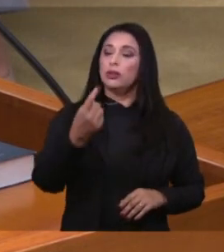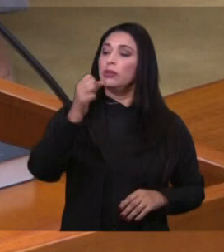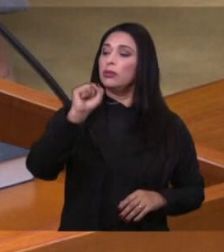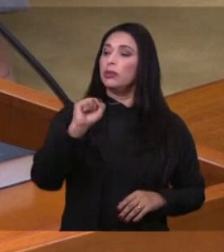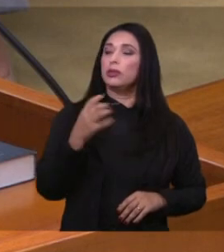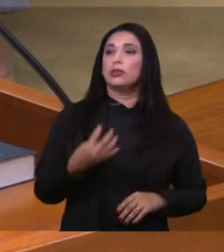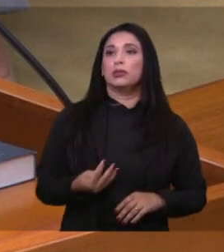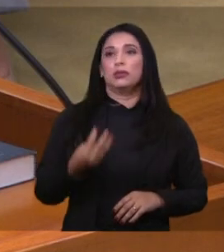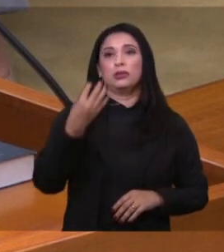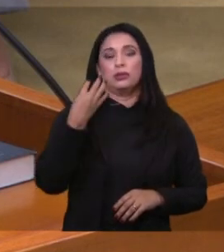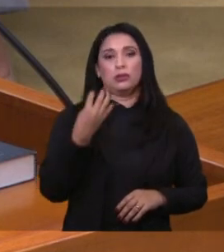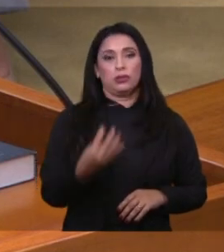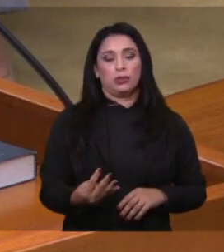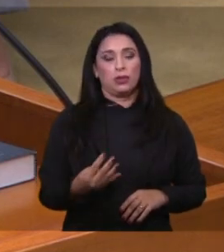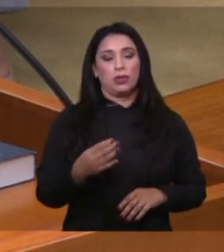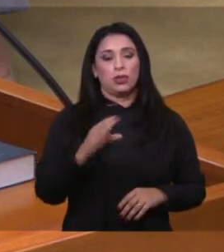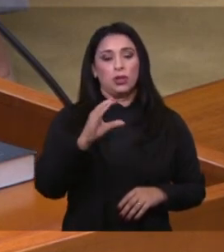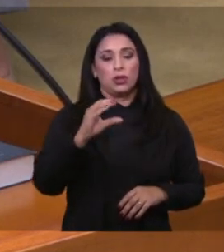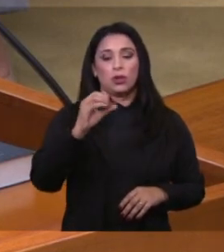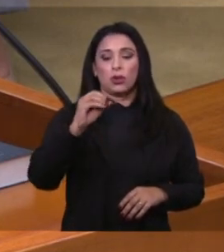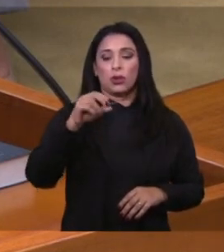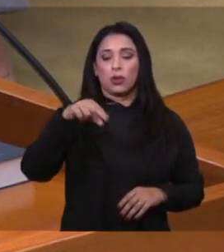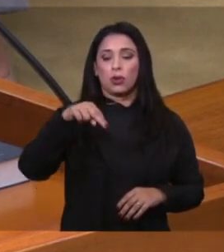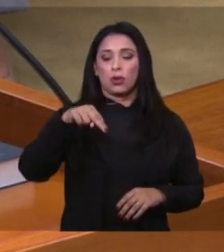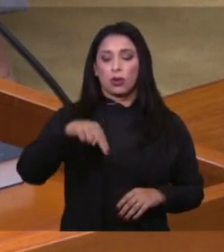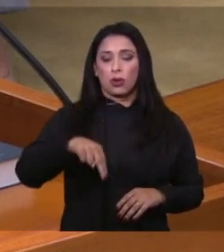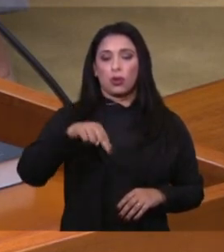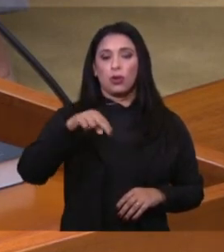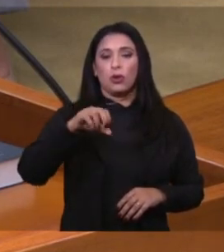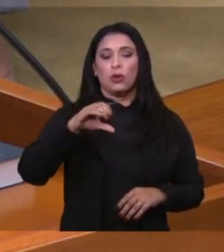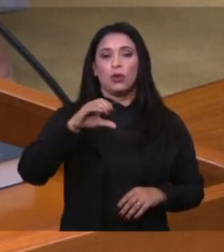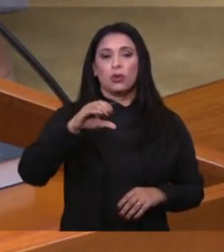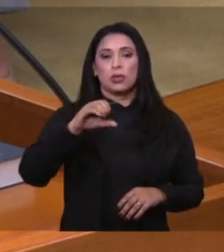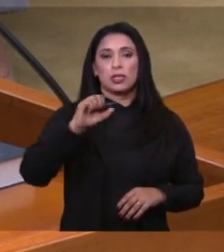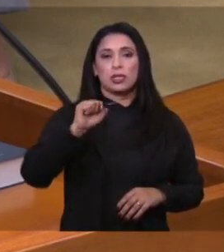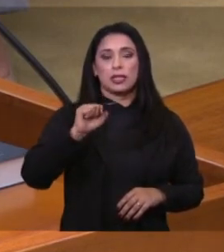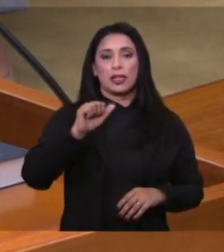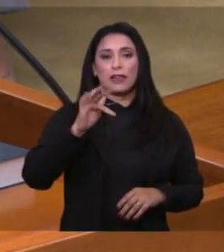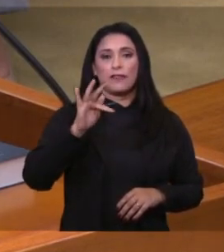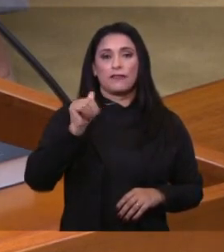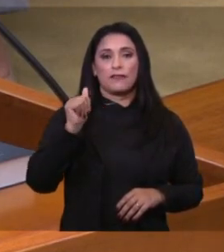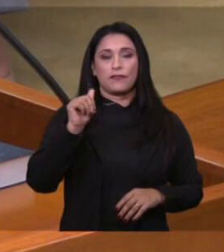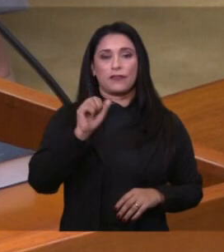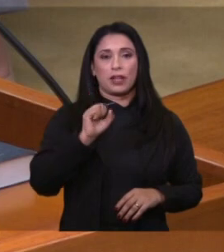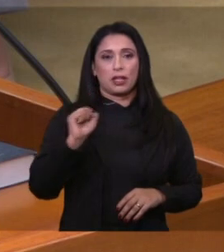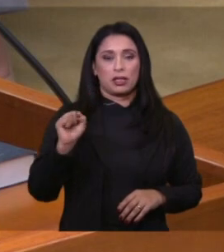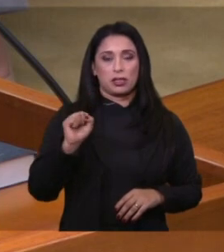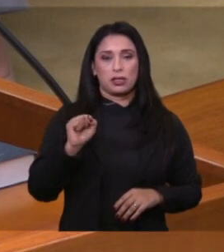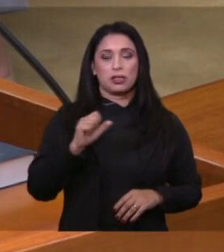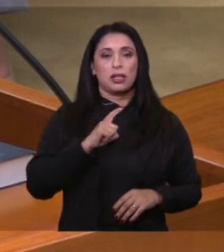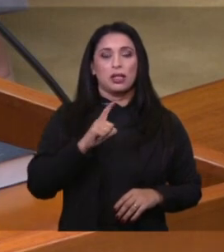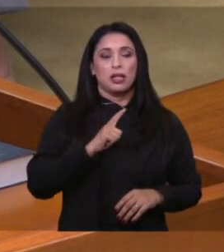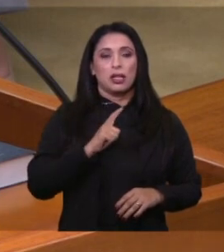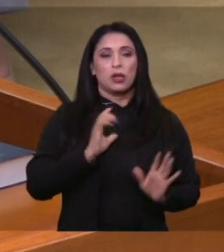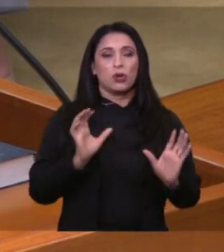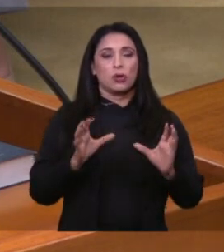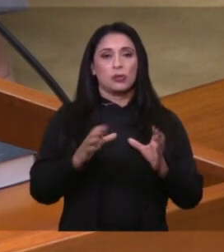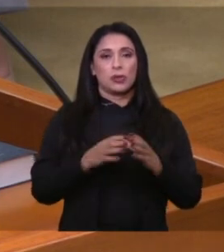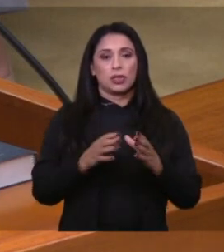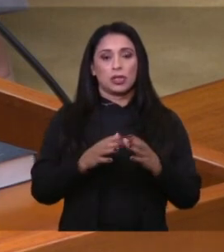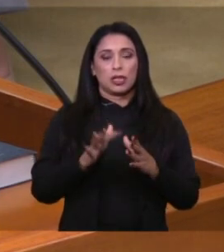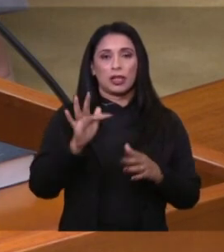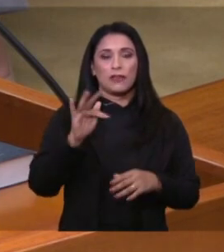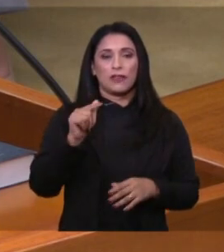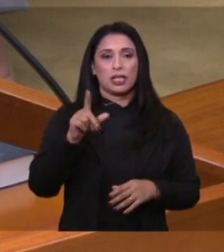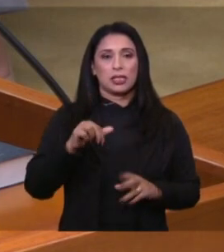184. Concefaz, o Comitê de Todas as Fazendas Estaduais, cujo trecho central diz,